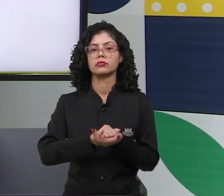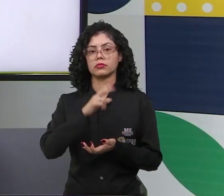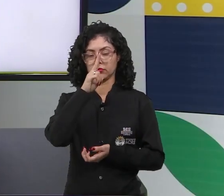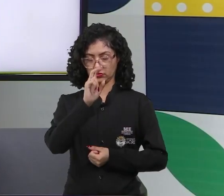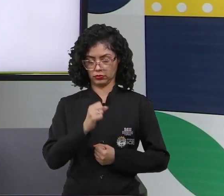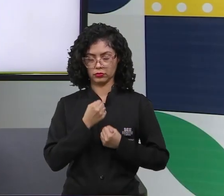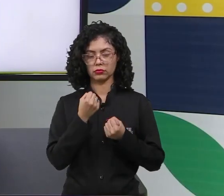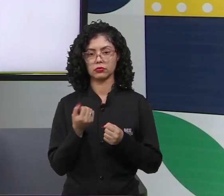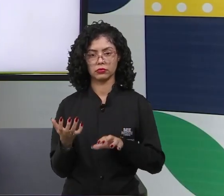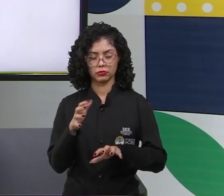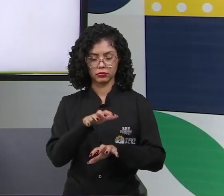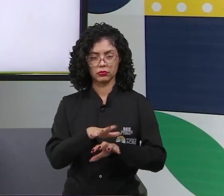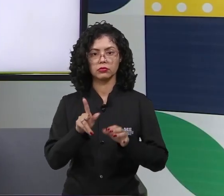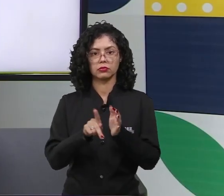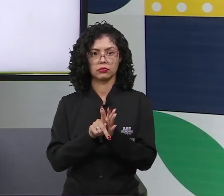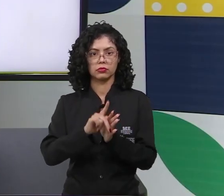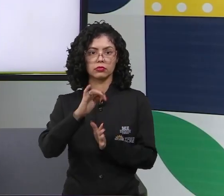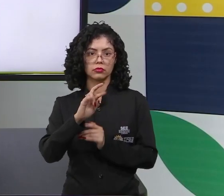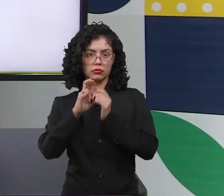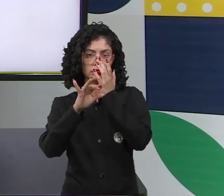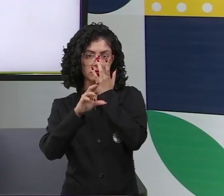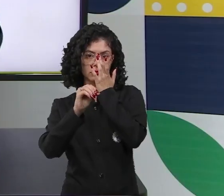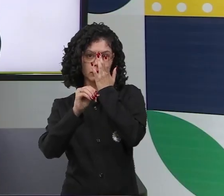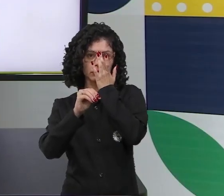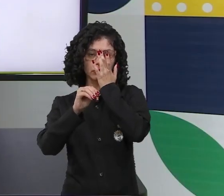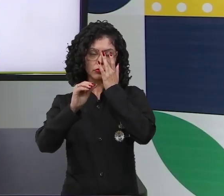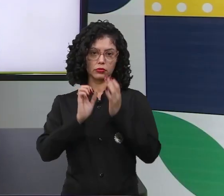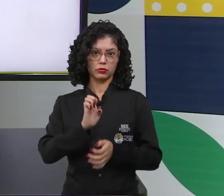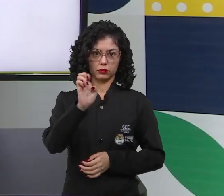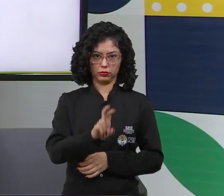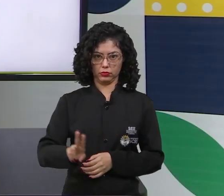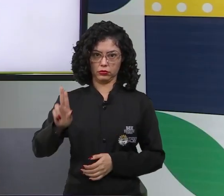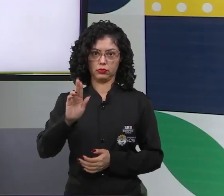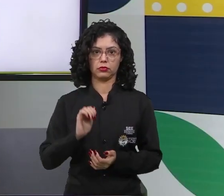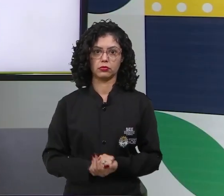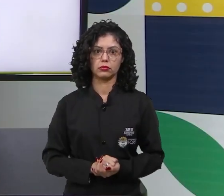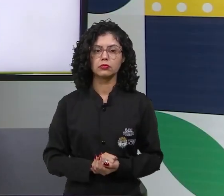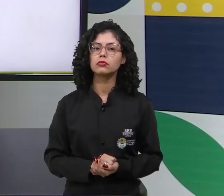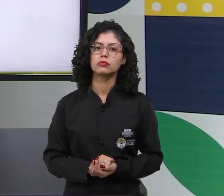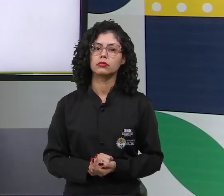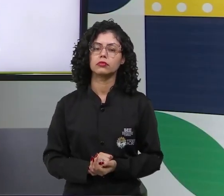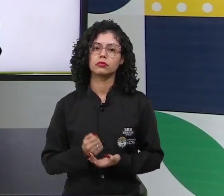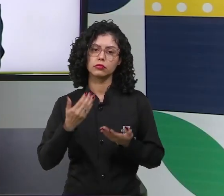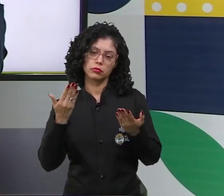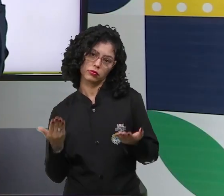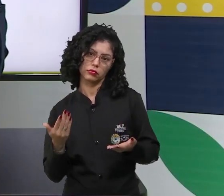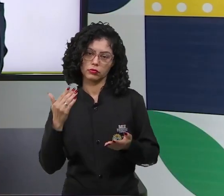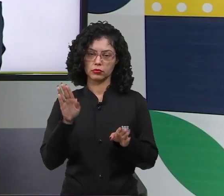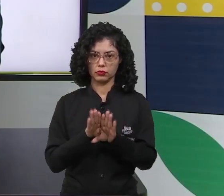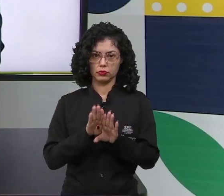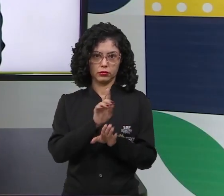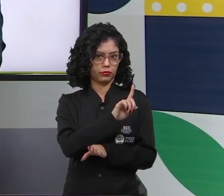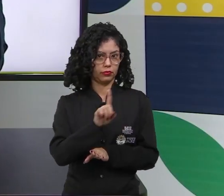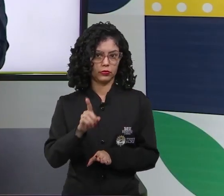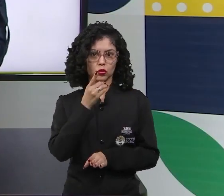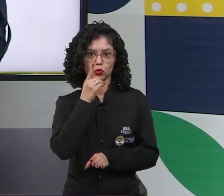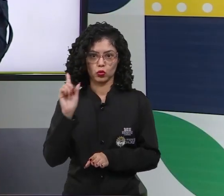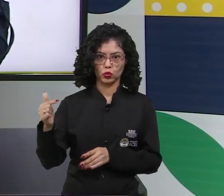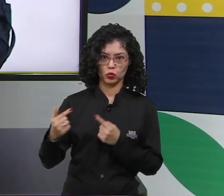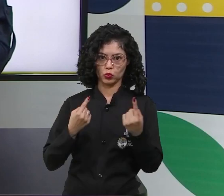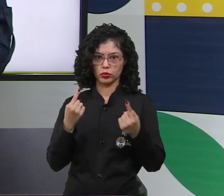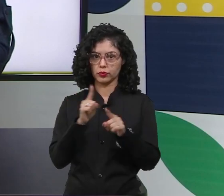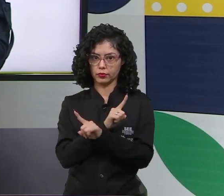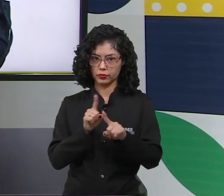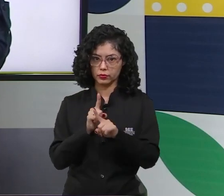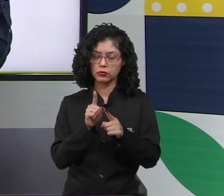força da colonização e do imperialismo europeu no continente africano. Isso também não se deu do dia para a noite. Isso